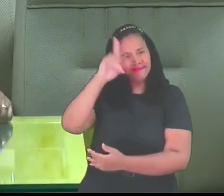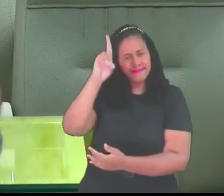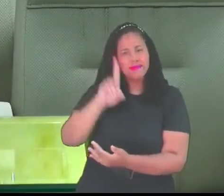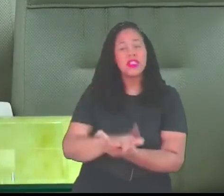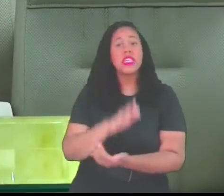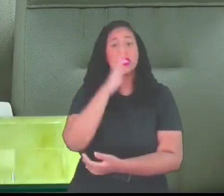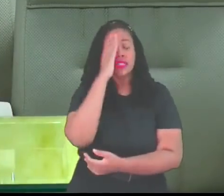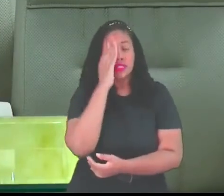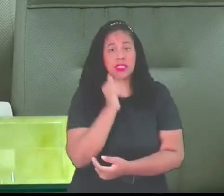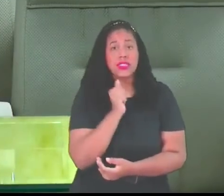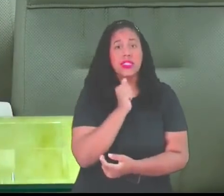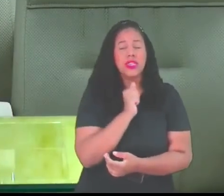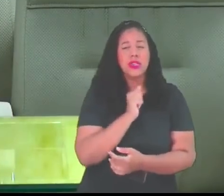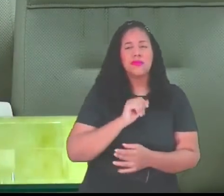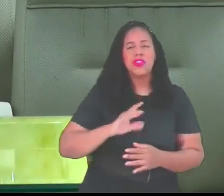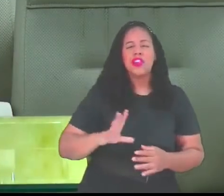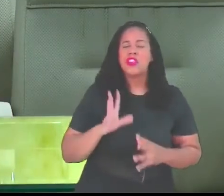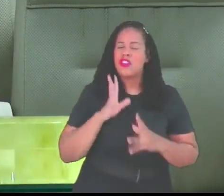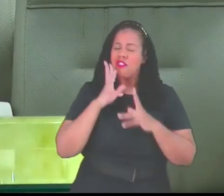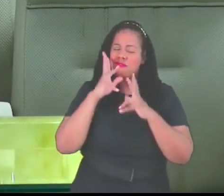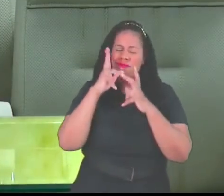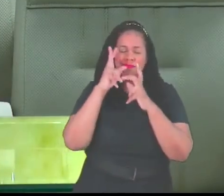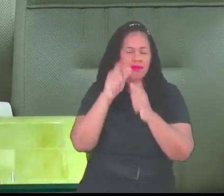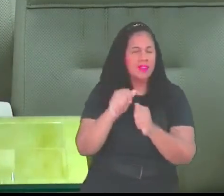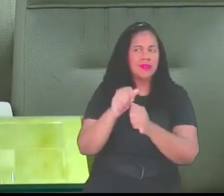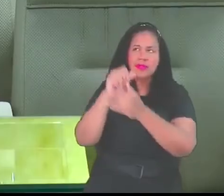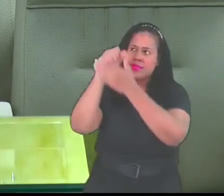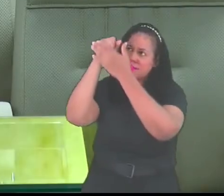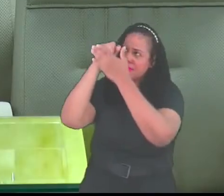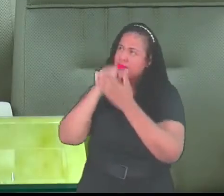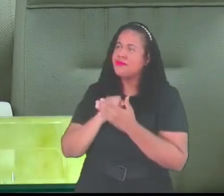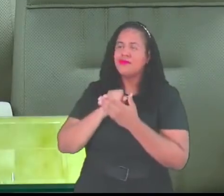Ele sabe que o seu refúgio é o